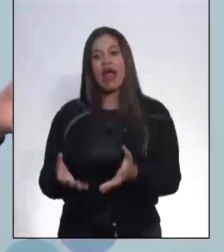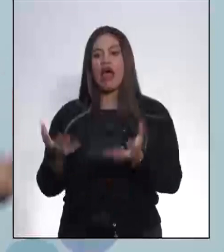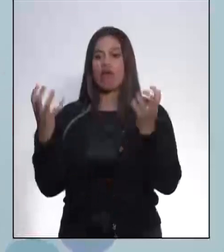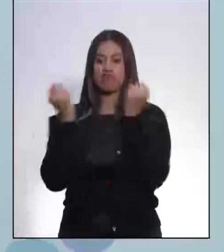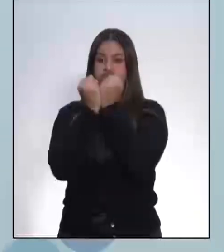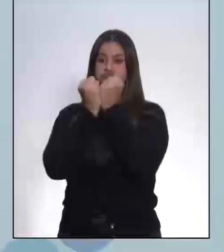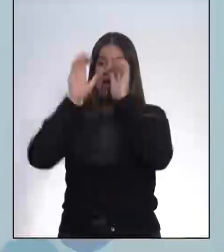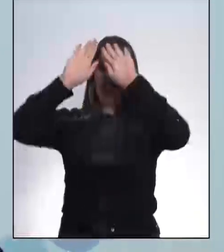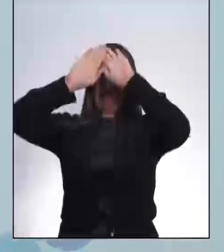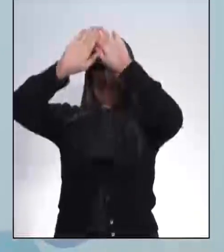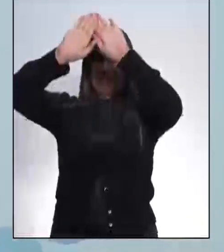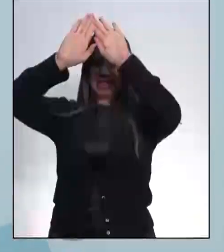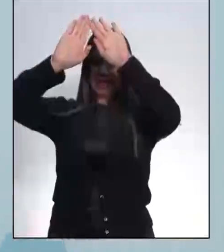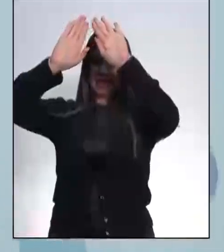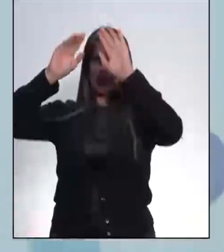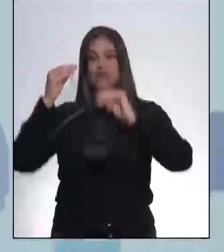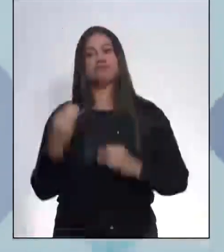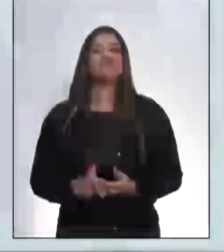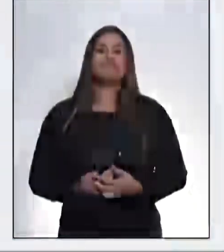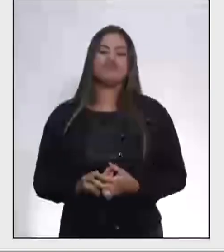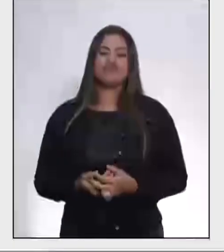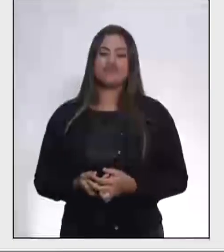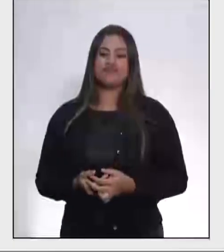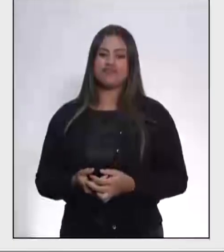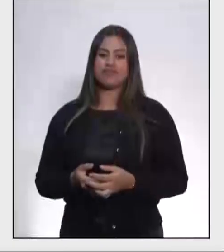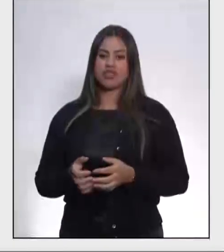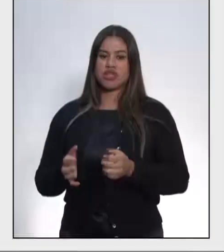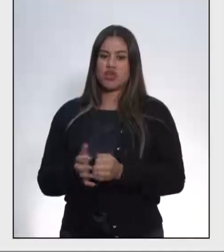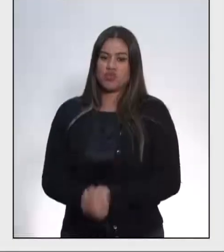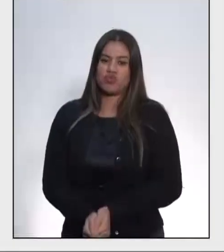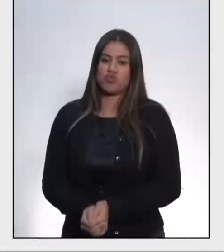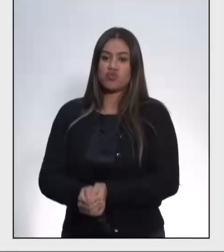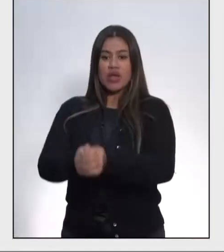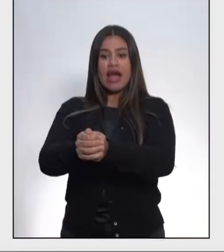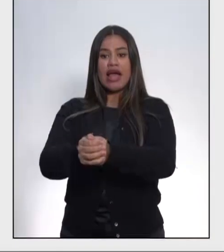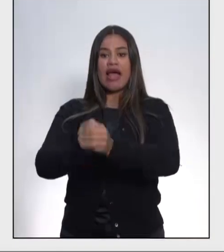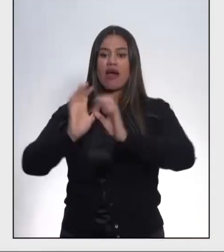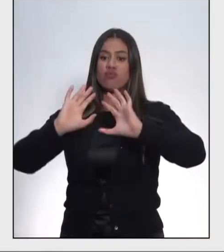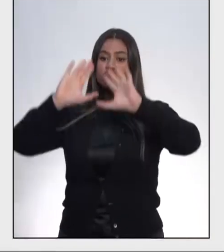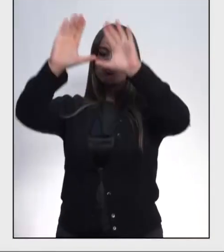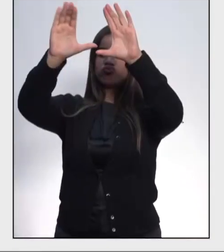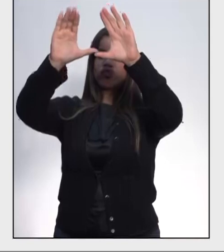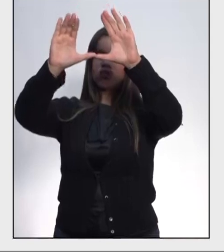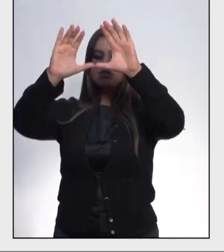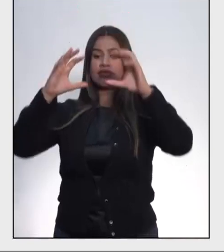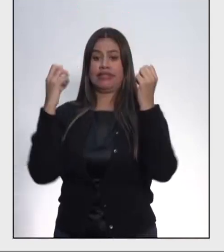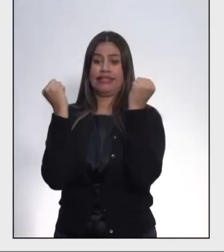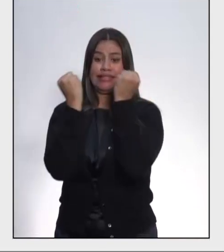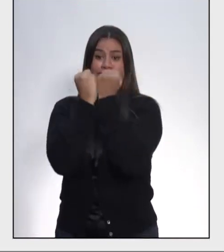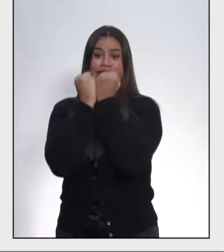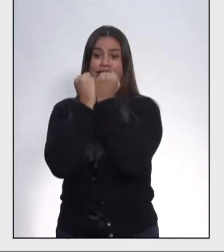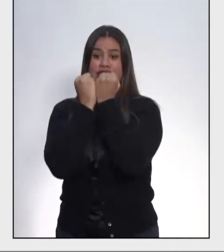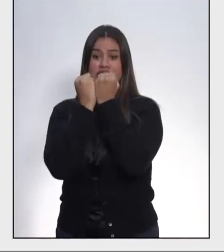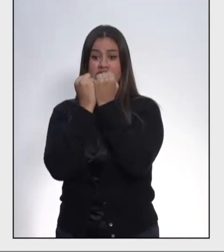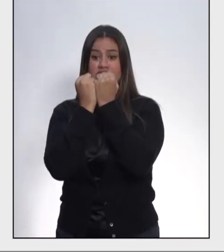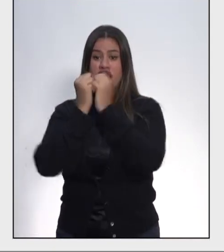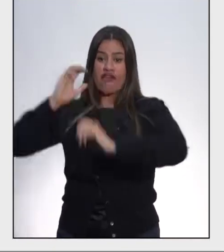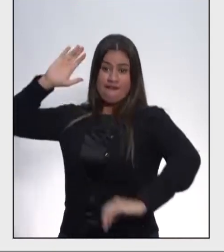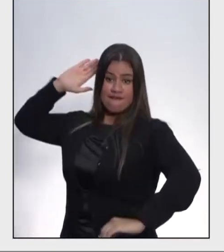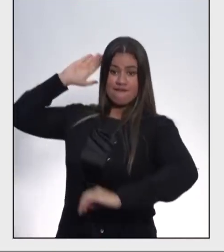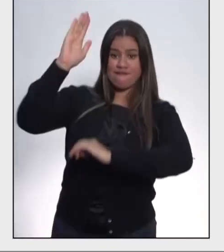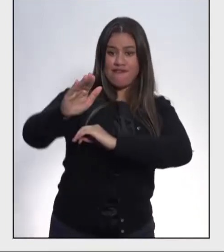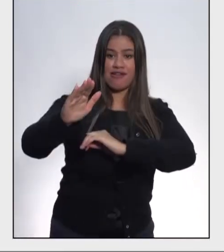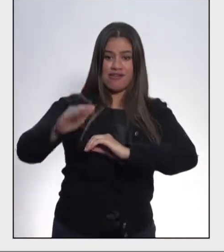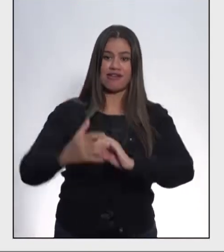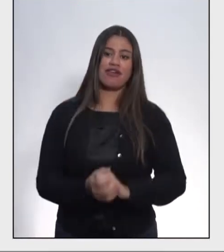bloqueando. Concorda comigo? Vamos ganhar tempo? Olha lá. Sacar e colocar a bola em jogo, tudo bem? Defender a bola e realizar a cortada como forma